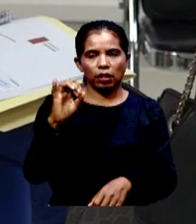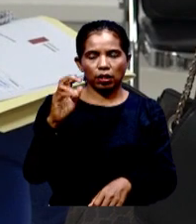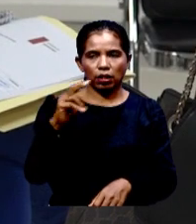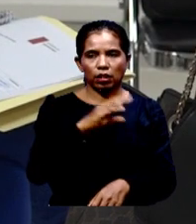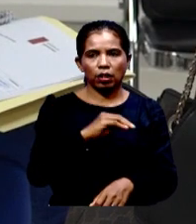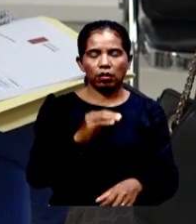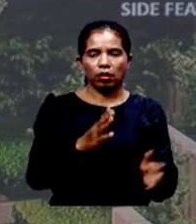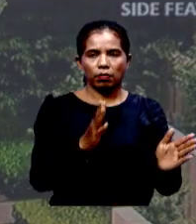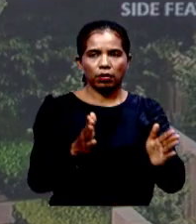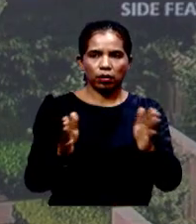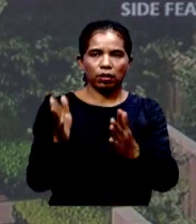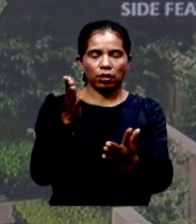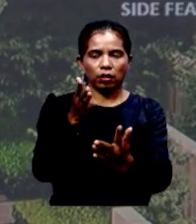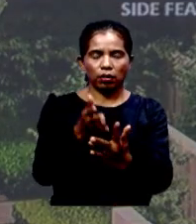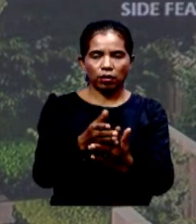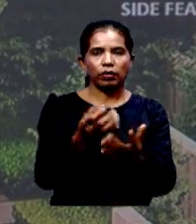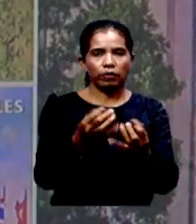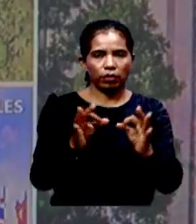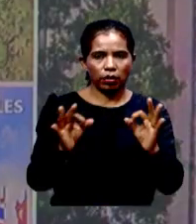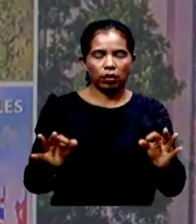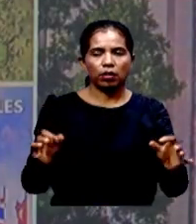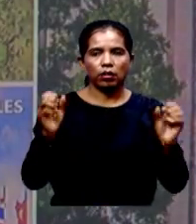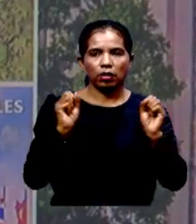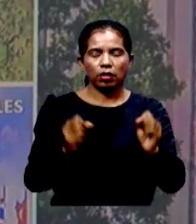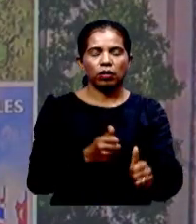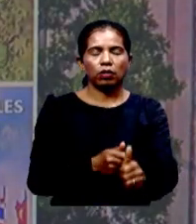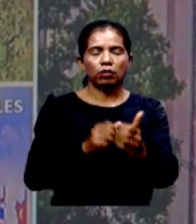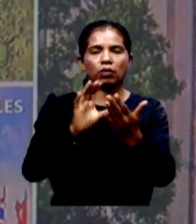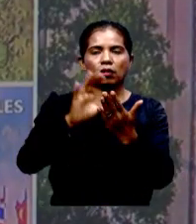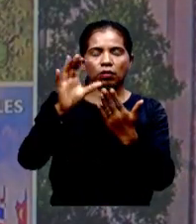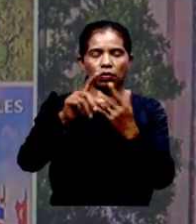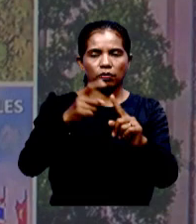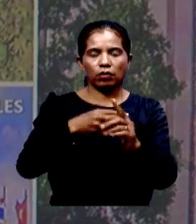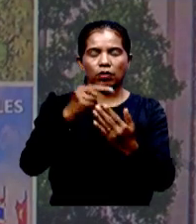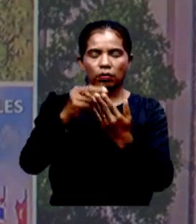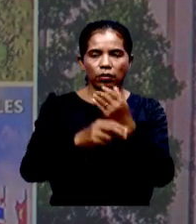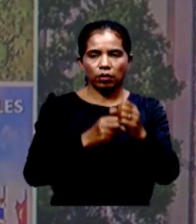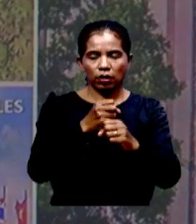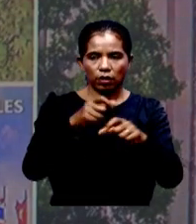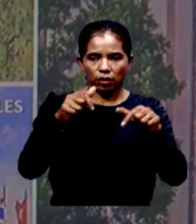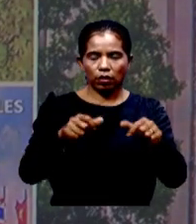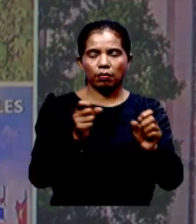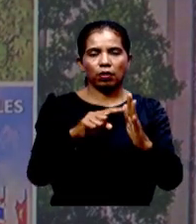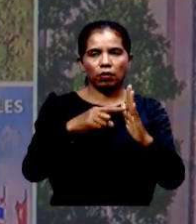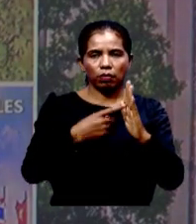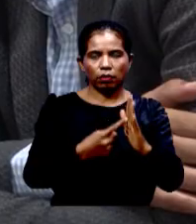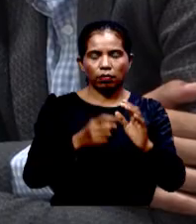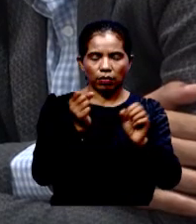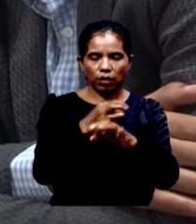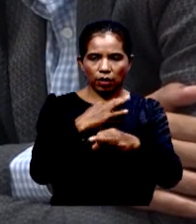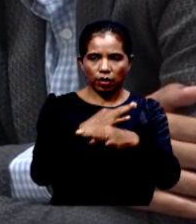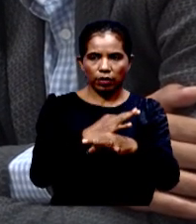de preparação está na fase final, no né, tuir calendário e a fulan novembro tinang né, bele hahu halo